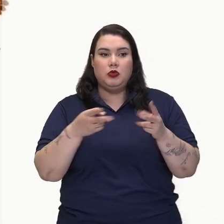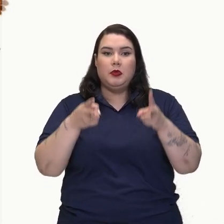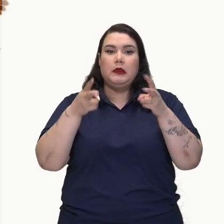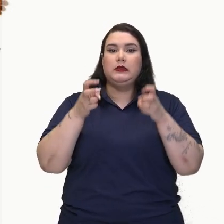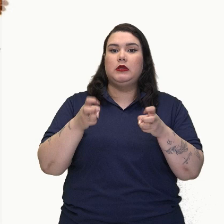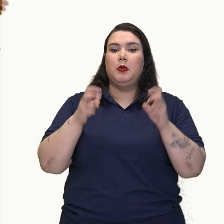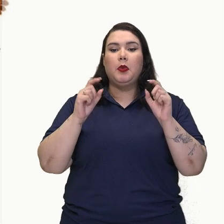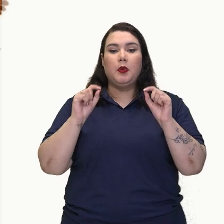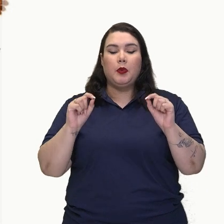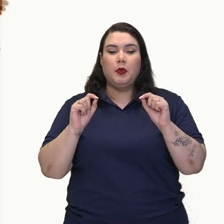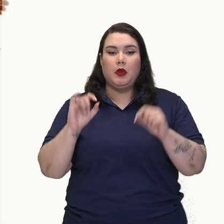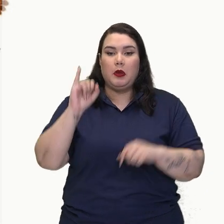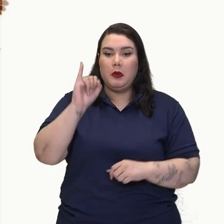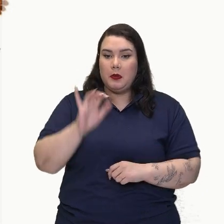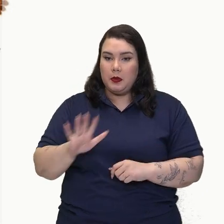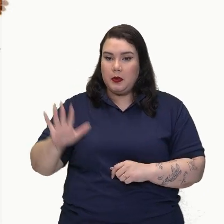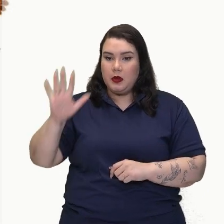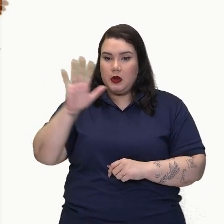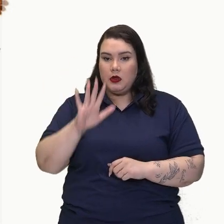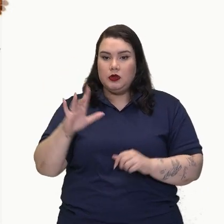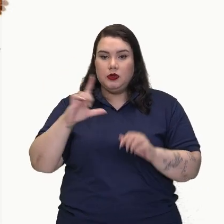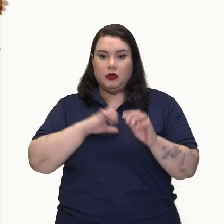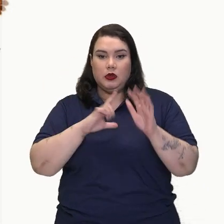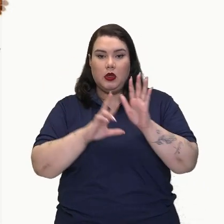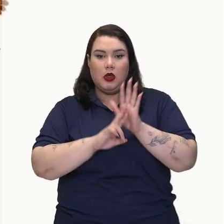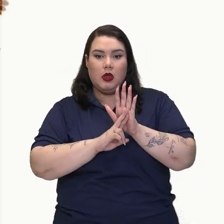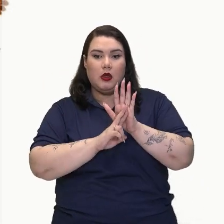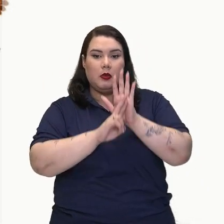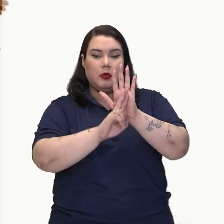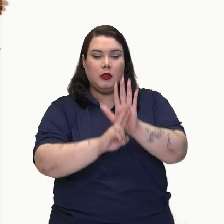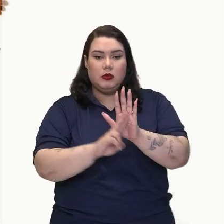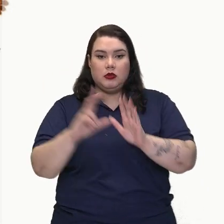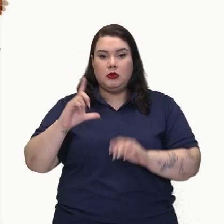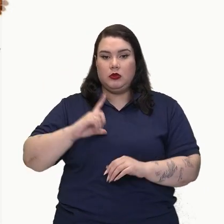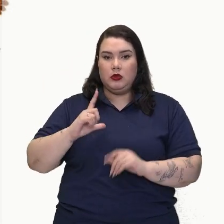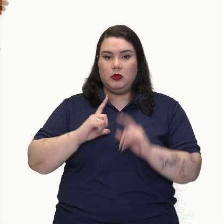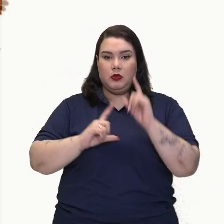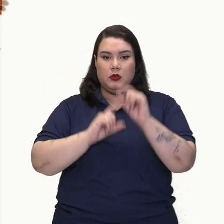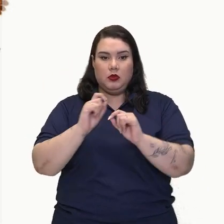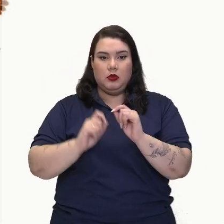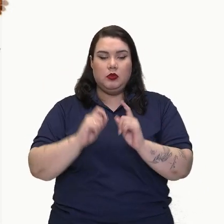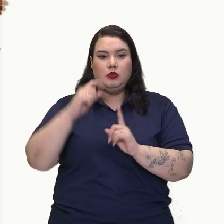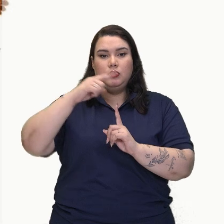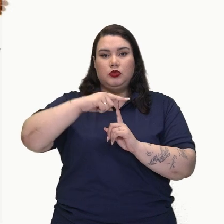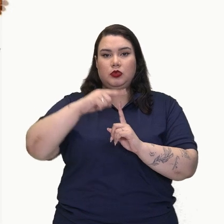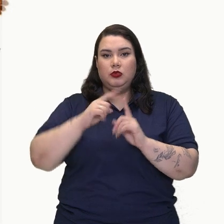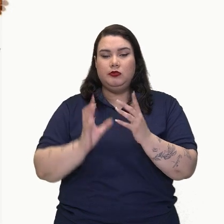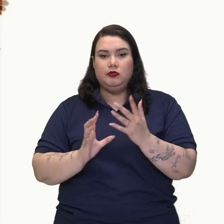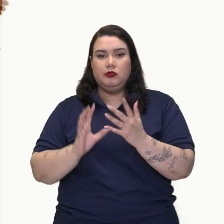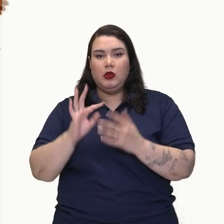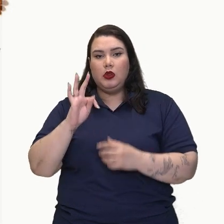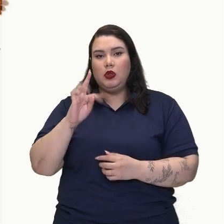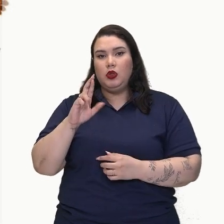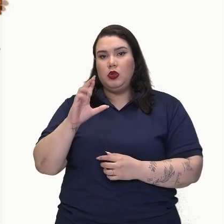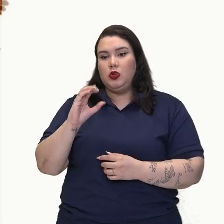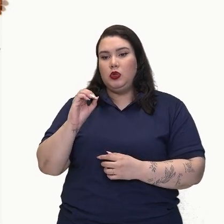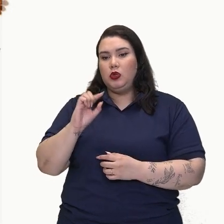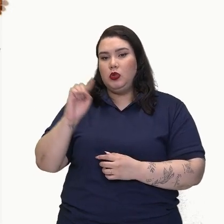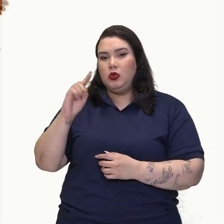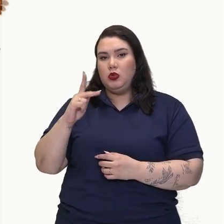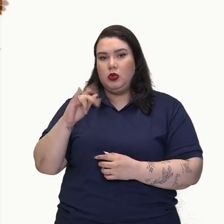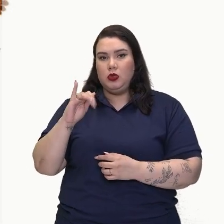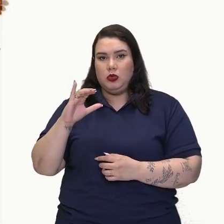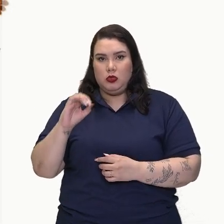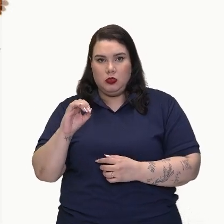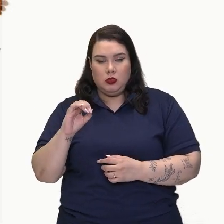aqui uma imagem que representa para a gente esses níveis tróficos, tá? Para a gente entender melhor como é que